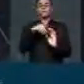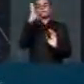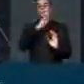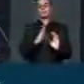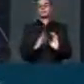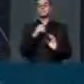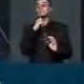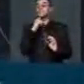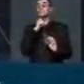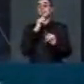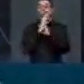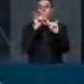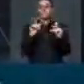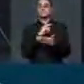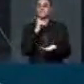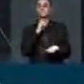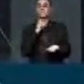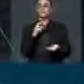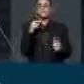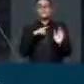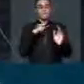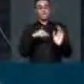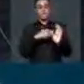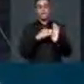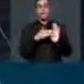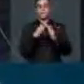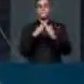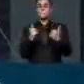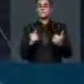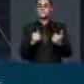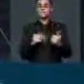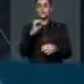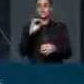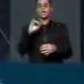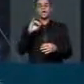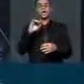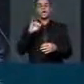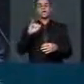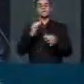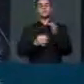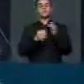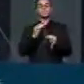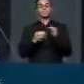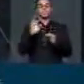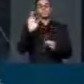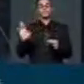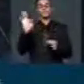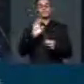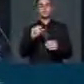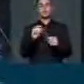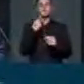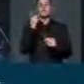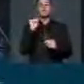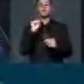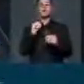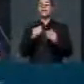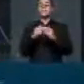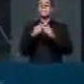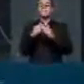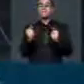essa petição, lá na Justiça Federal, pedindo para suspender essa desintrusão até que se cumpram